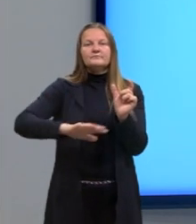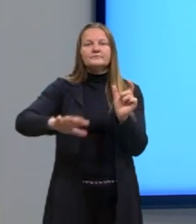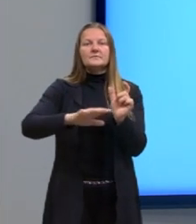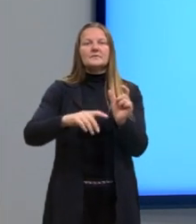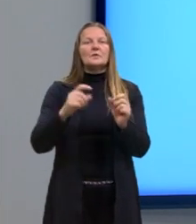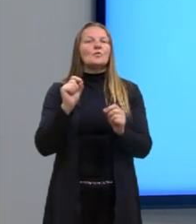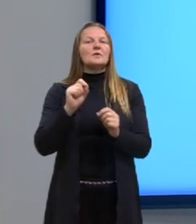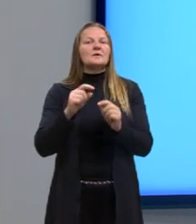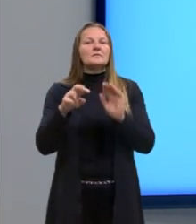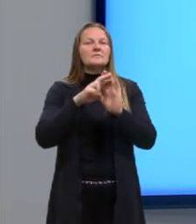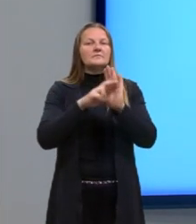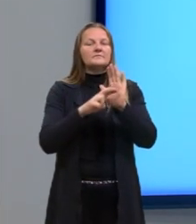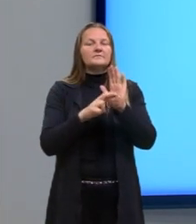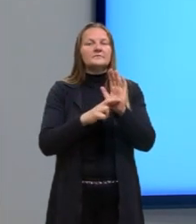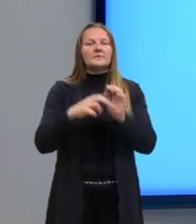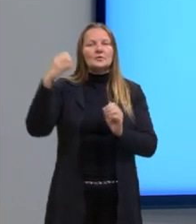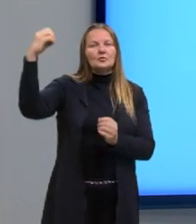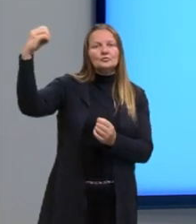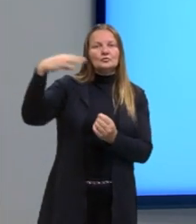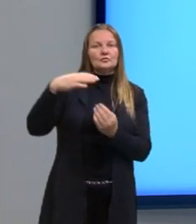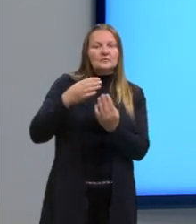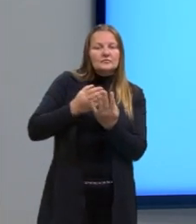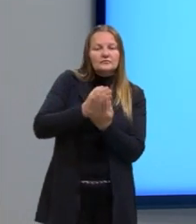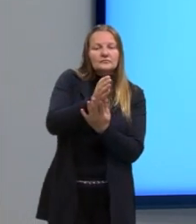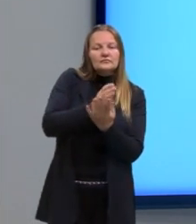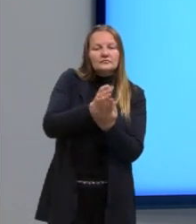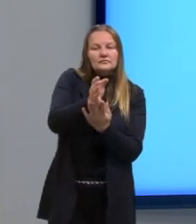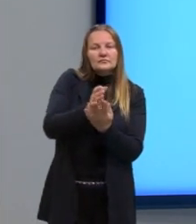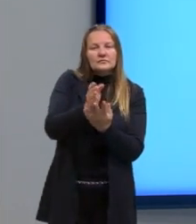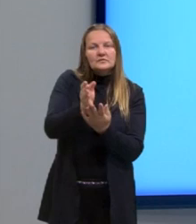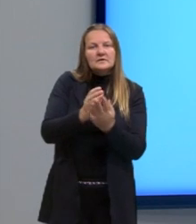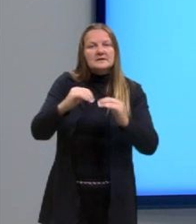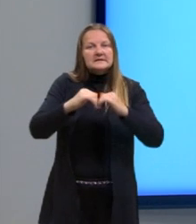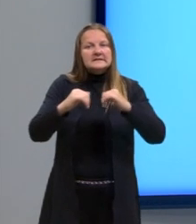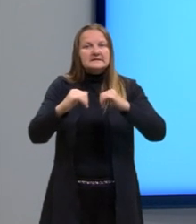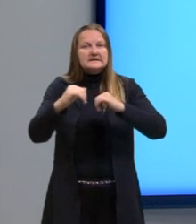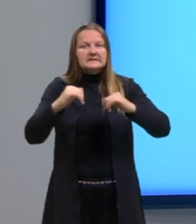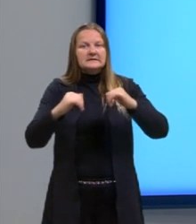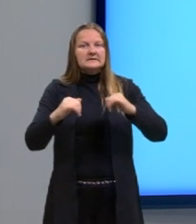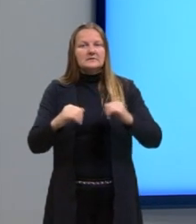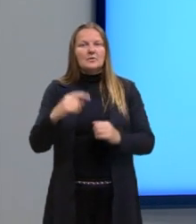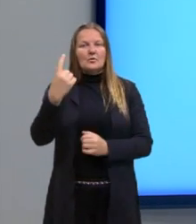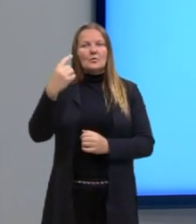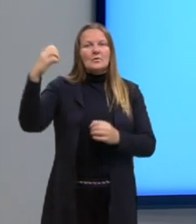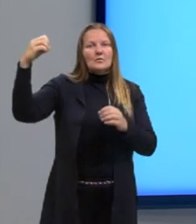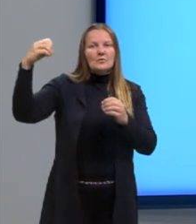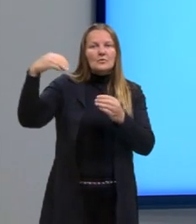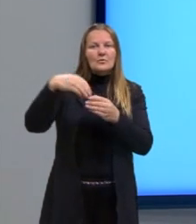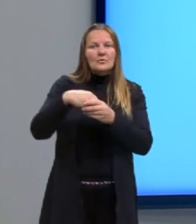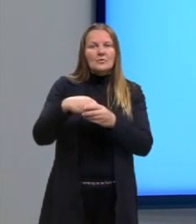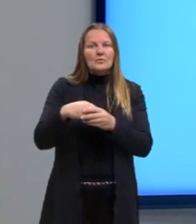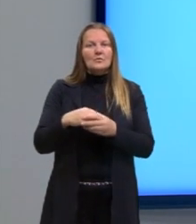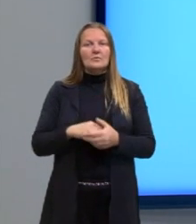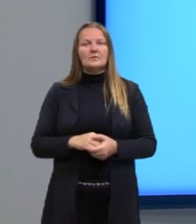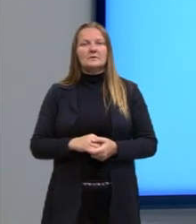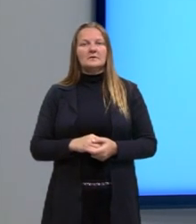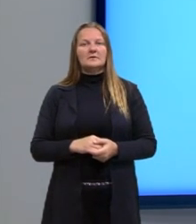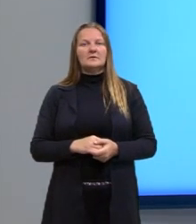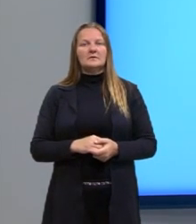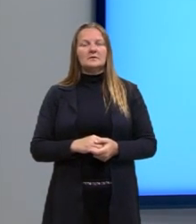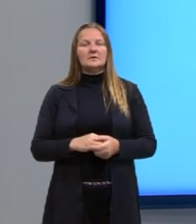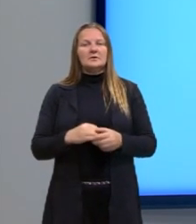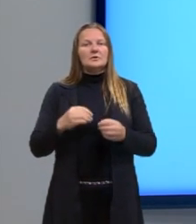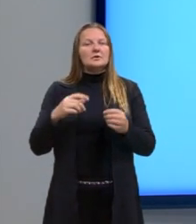Independência então dos raios luminosos que quer dizer então que a gente consegue um raio vai passar por cima do outro e eles não vão se